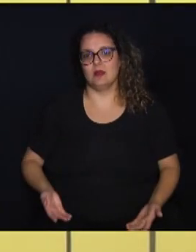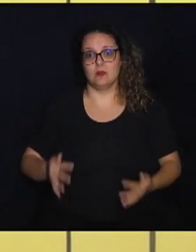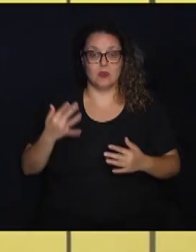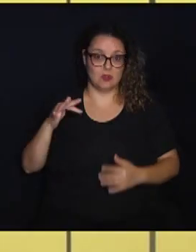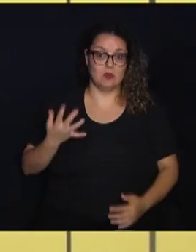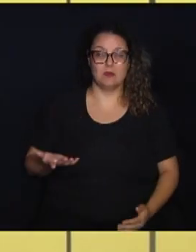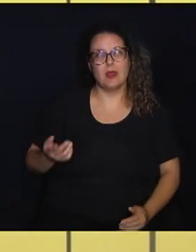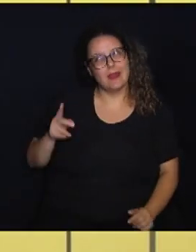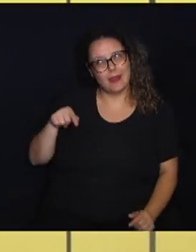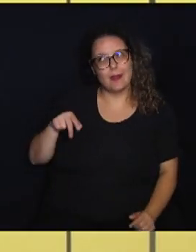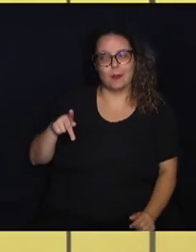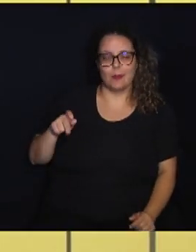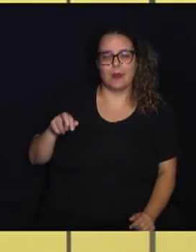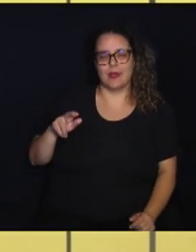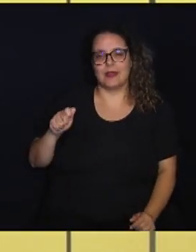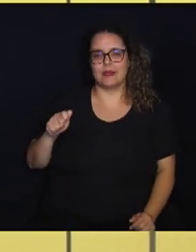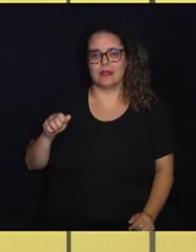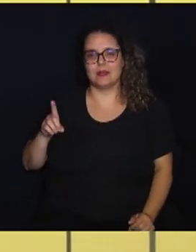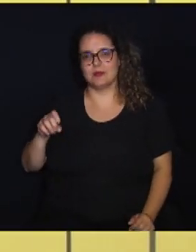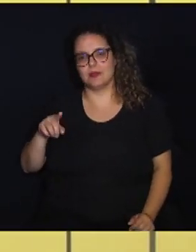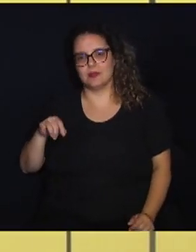mas ele é uma